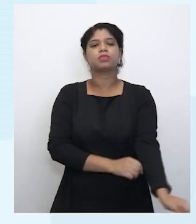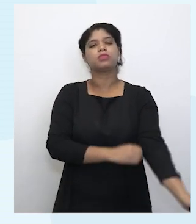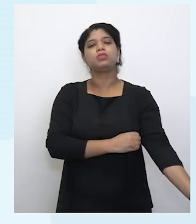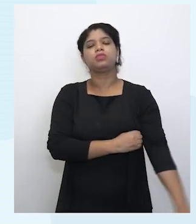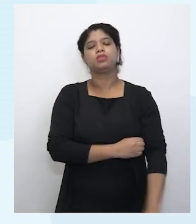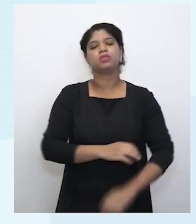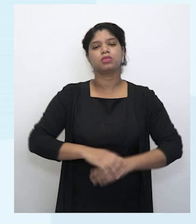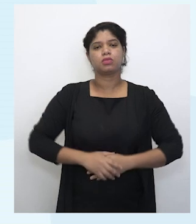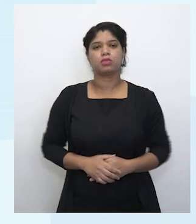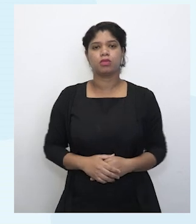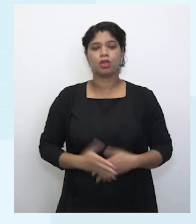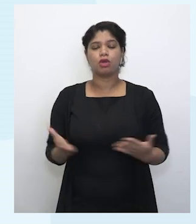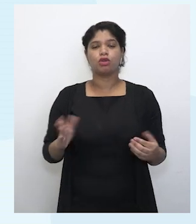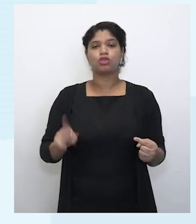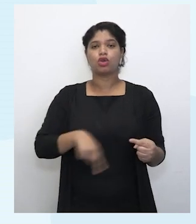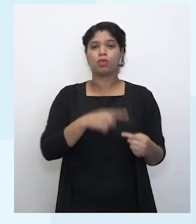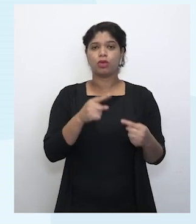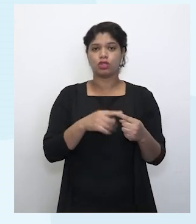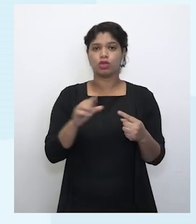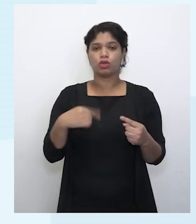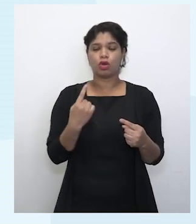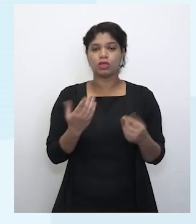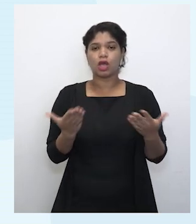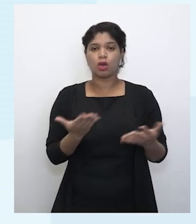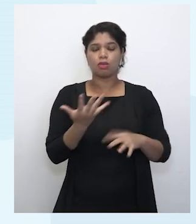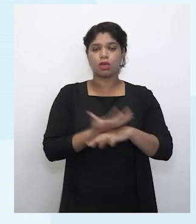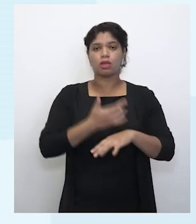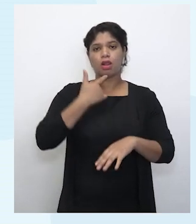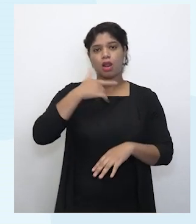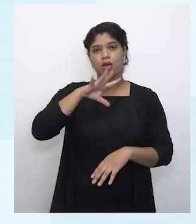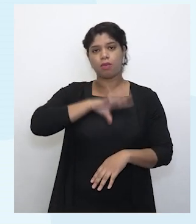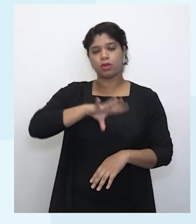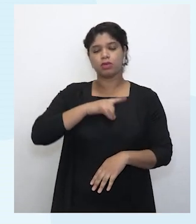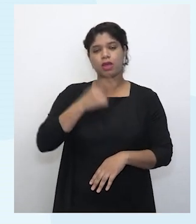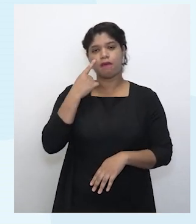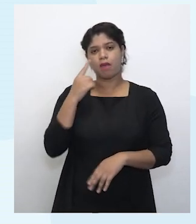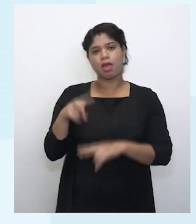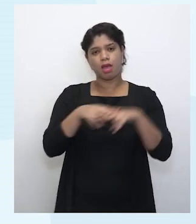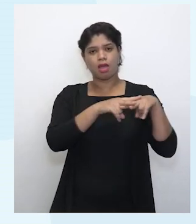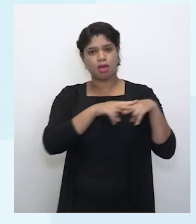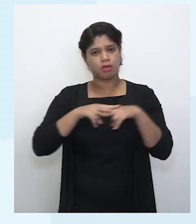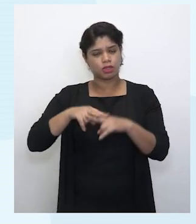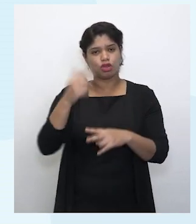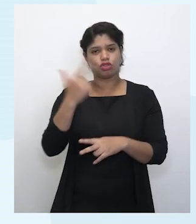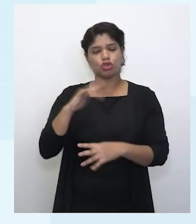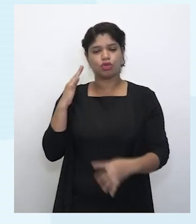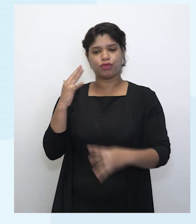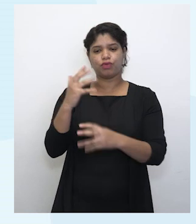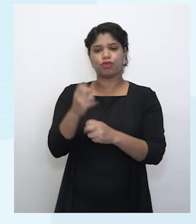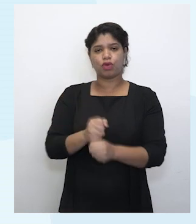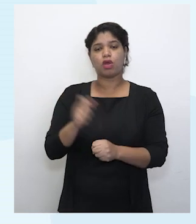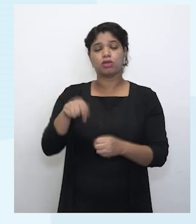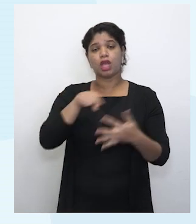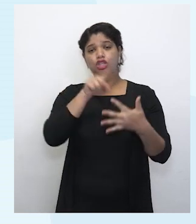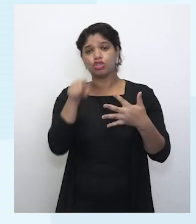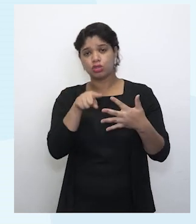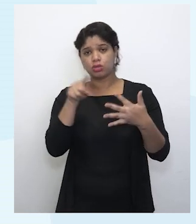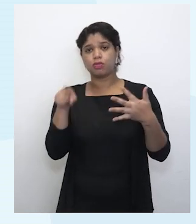O objetivo do nosso encontro hoje, em língua portuguesa, é retomar os procedimentos para a realização da sondagem de hipótese de